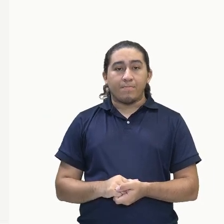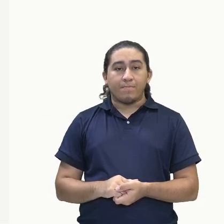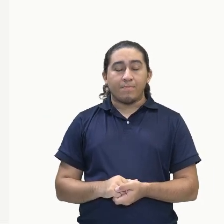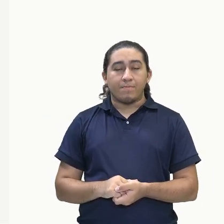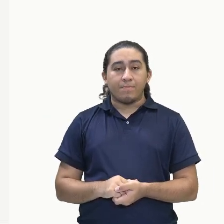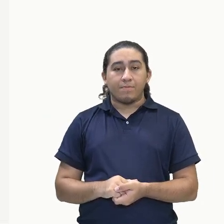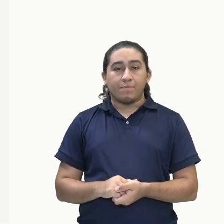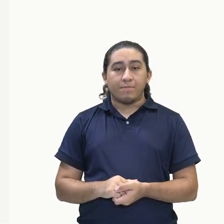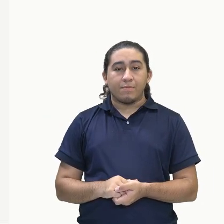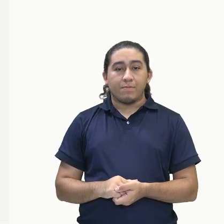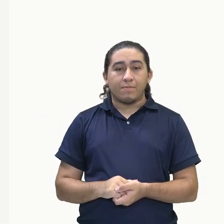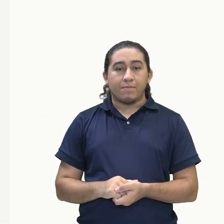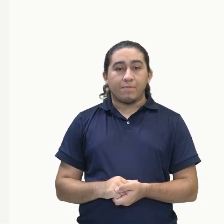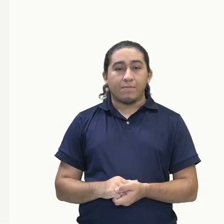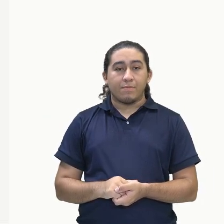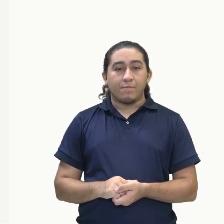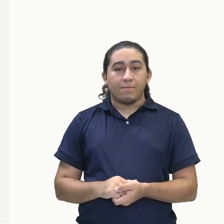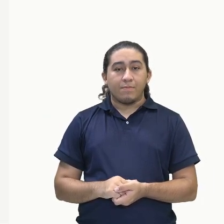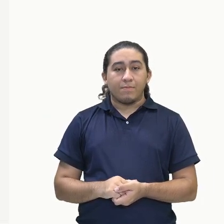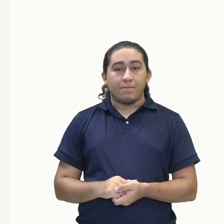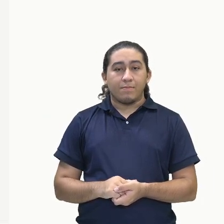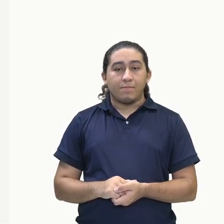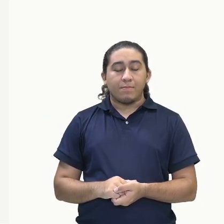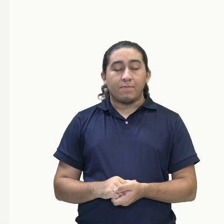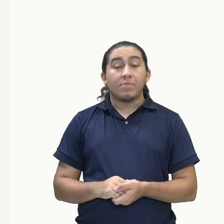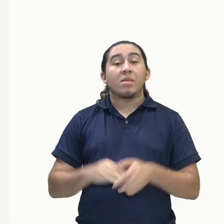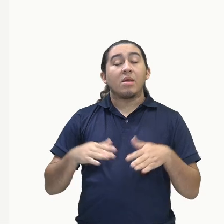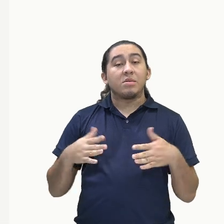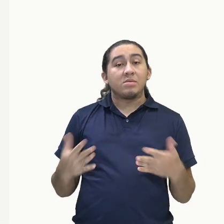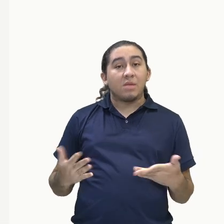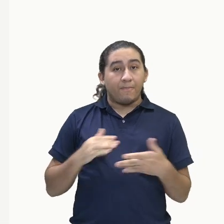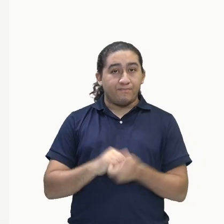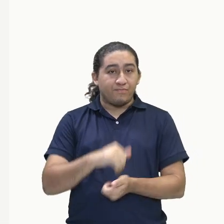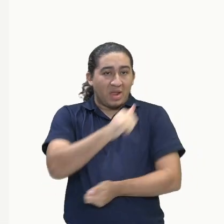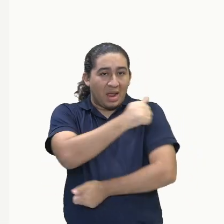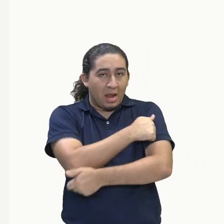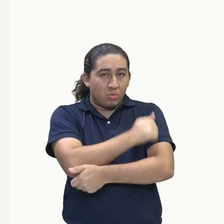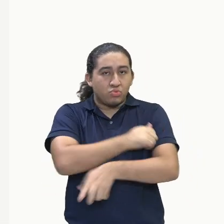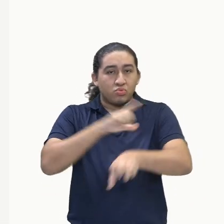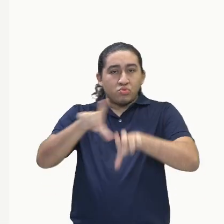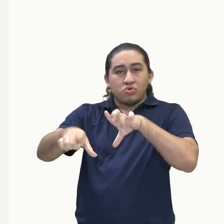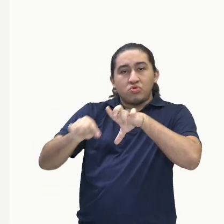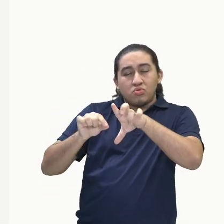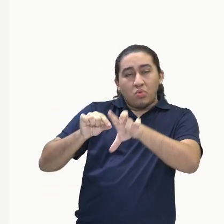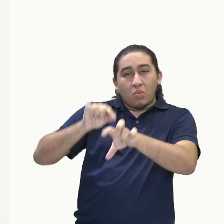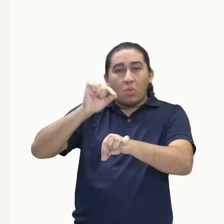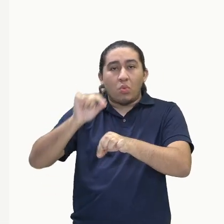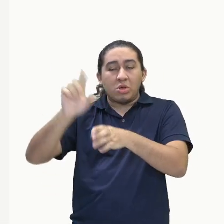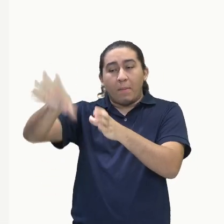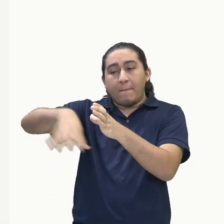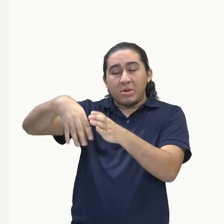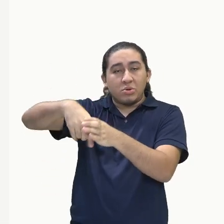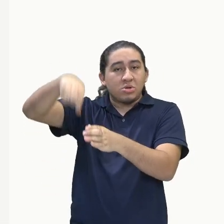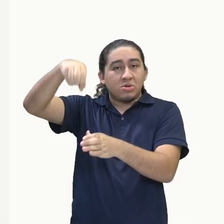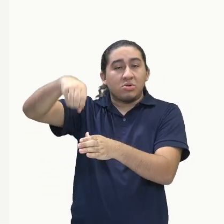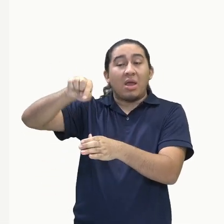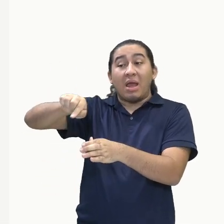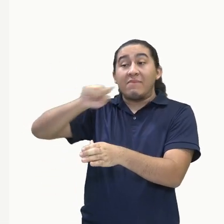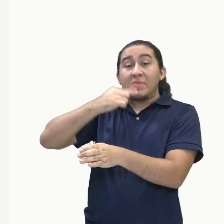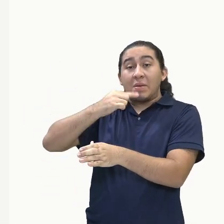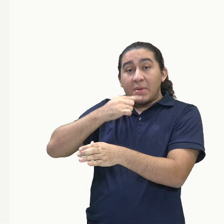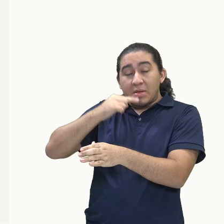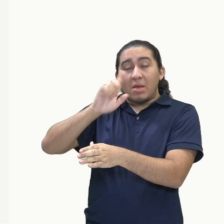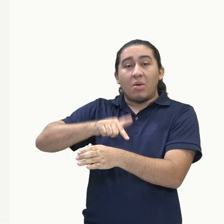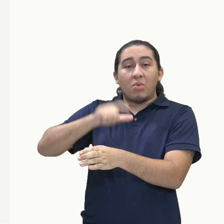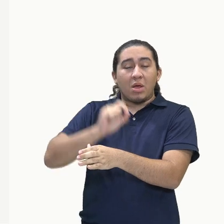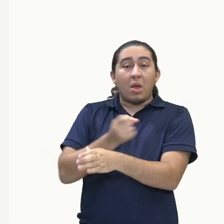de 10. Então, a probabilidade de Lucas pegar um pirulito vermelho é dada pela razão entre o número